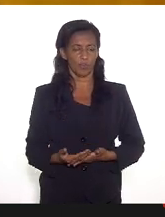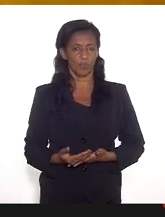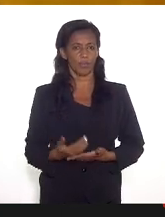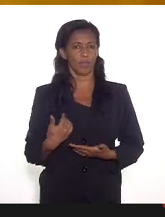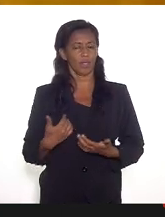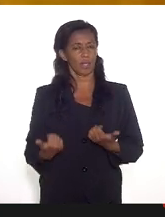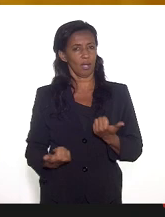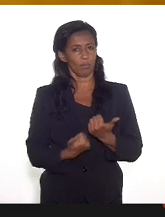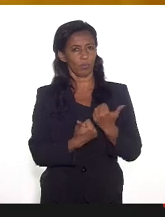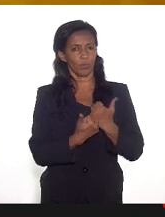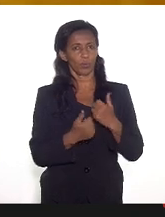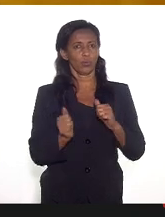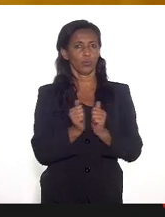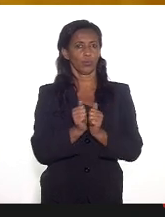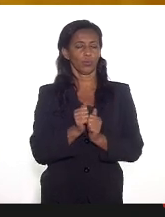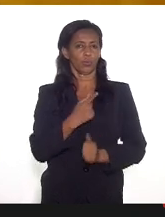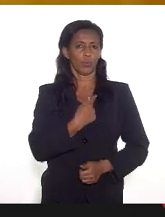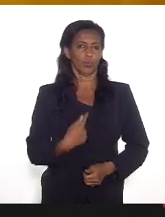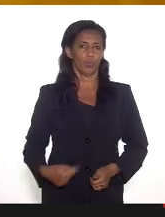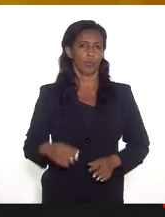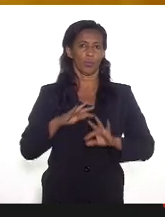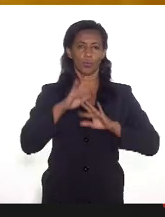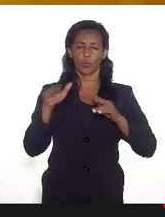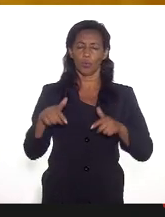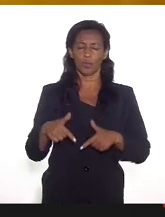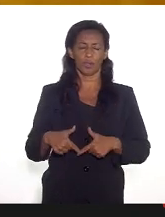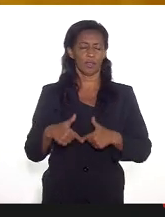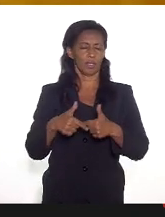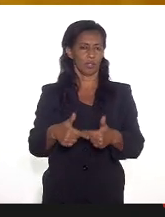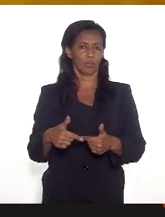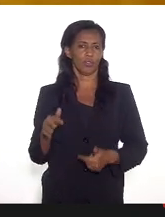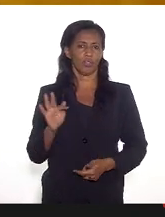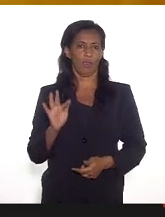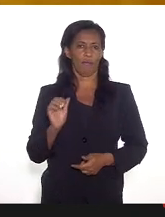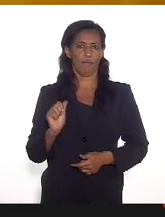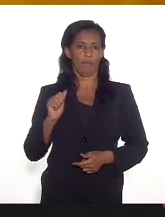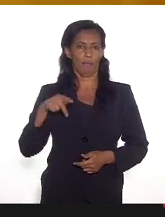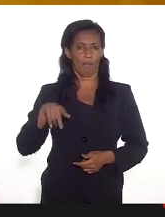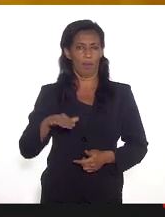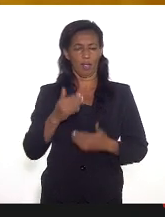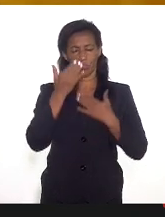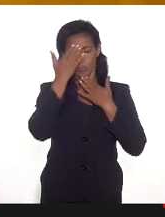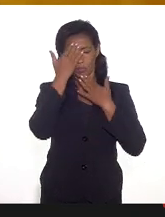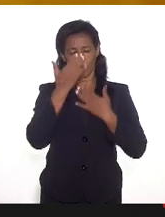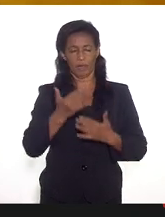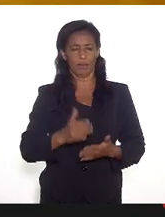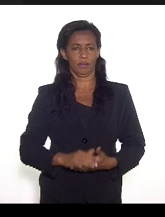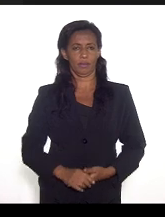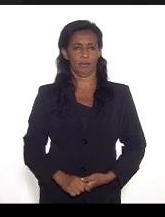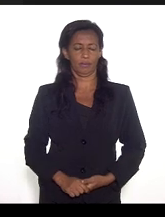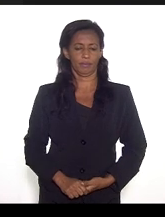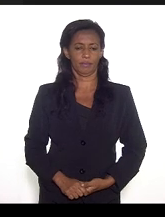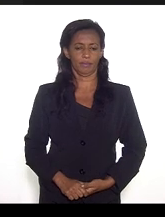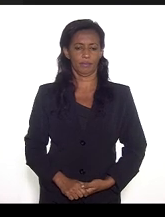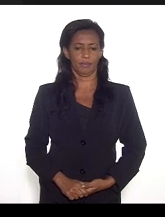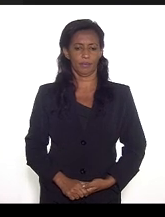apoiado integralmente, junto com o governador, todas as ações da FAPERJ. Obrigado.